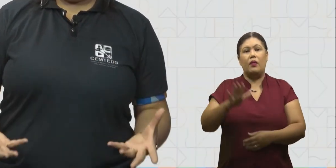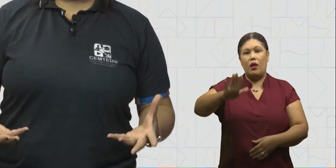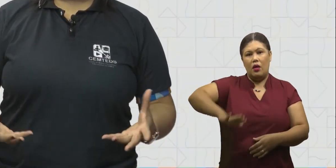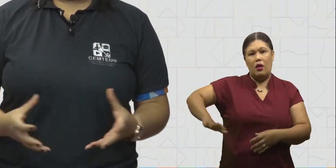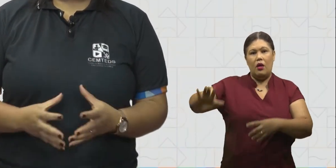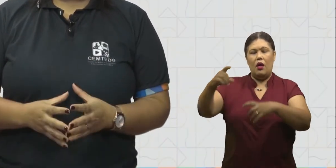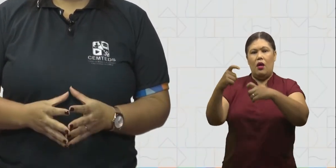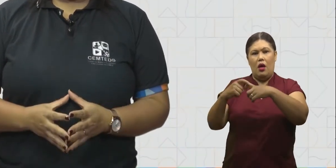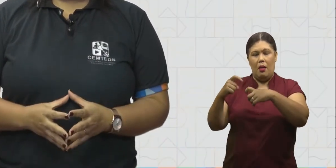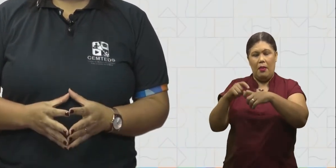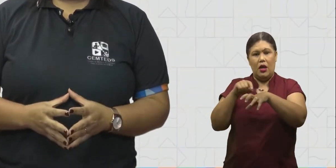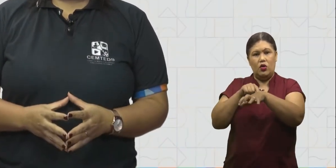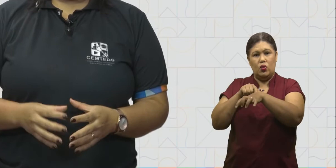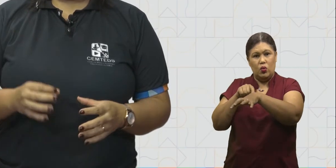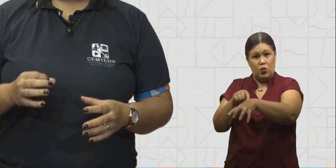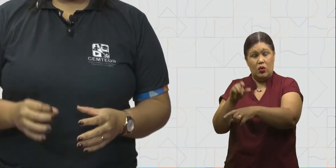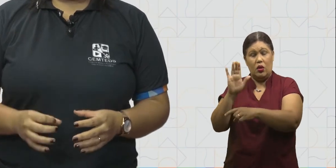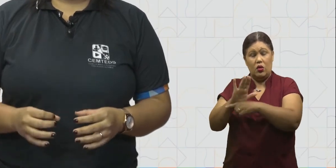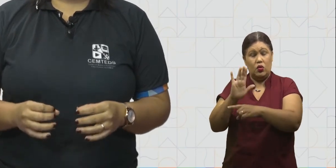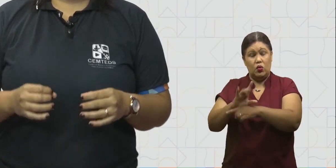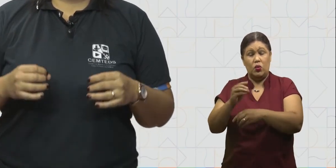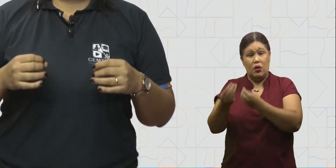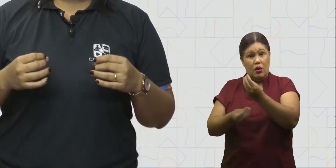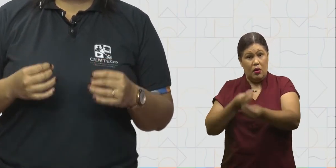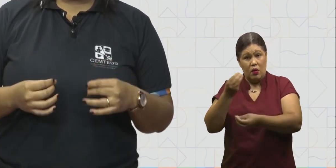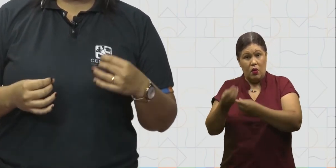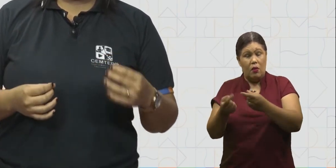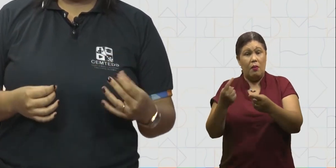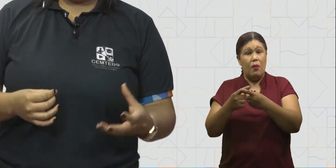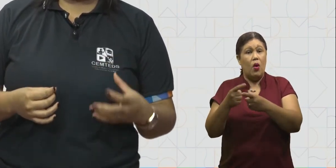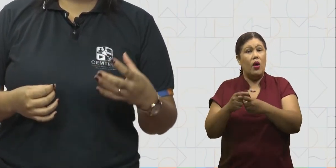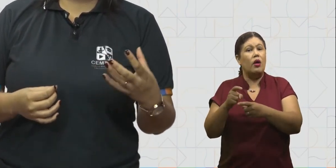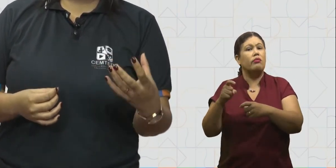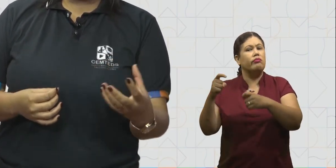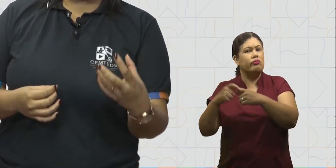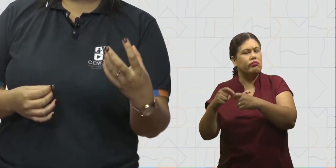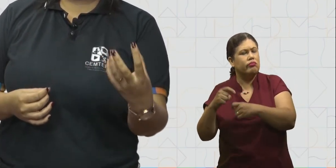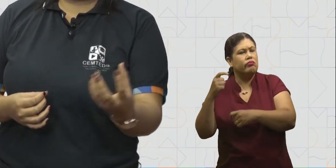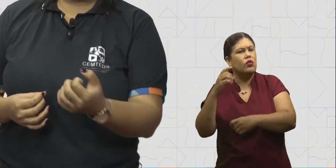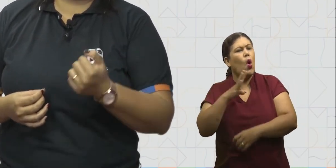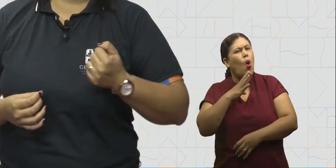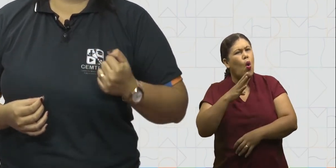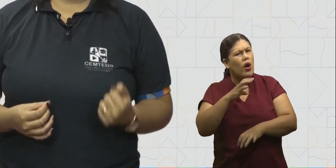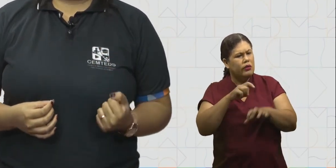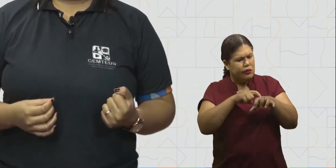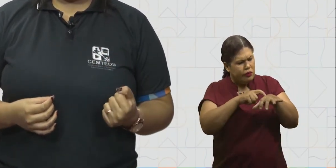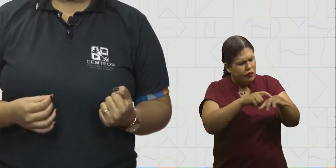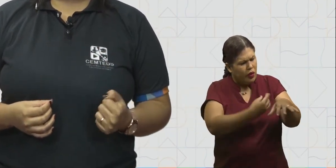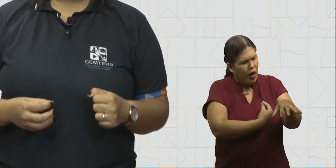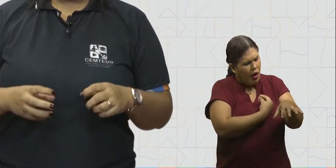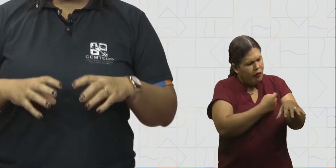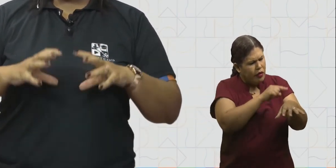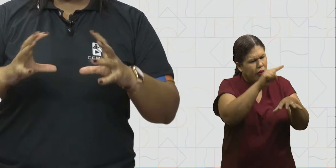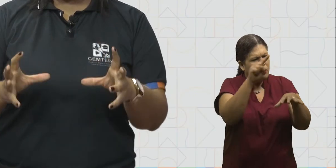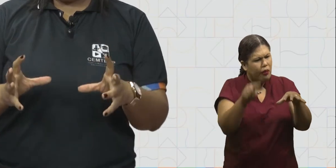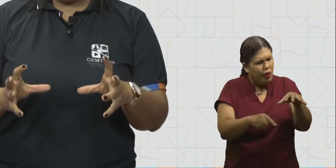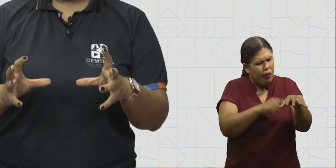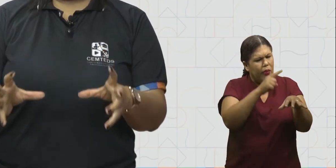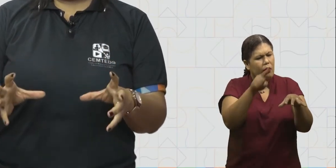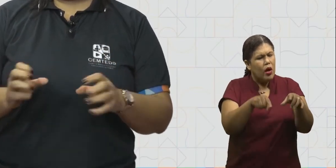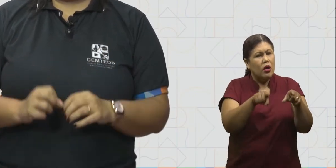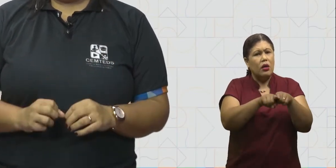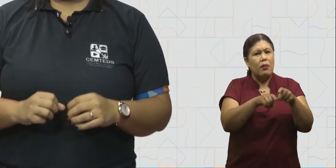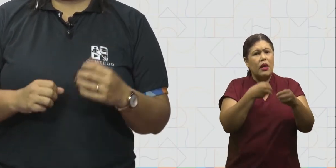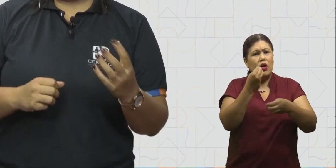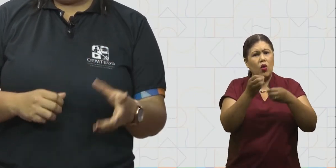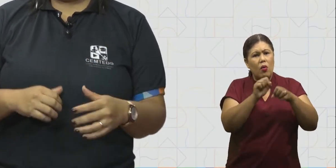área médica dá-se devido ao fato de que, ao conhecer o ciclo de vida dos protozoários e a forma